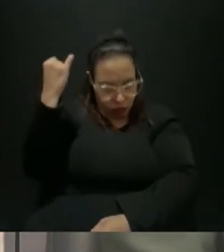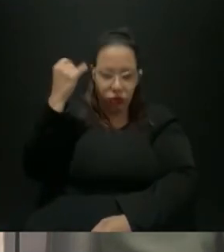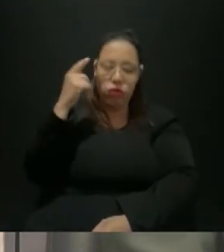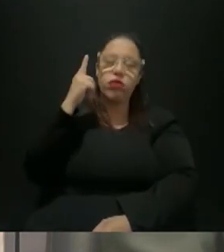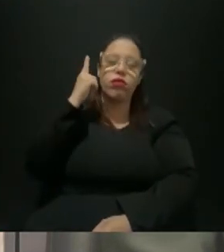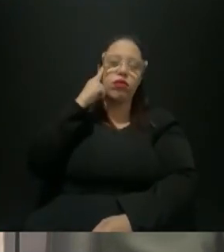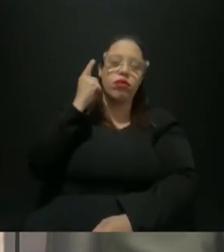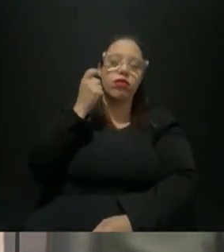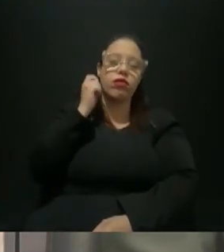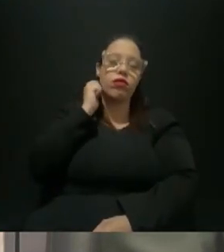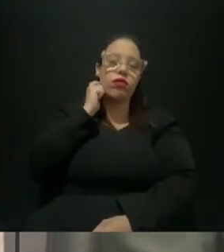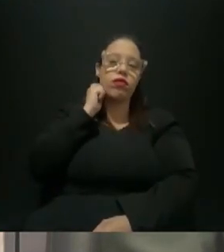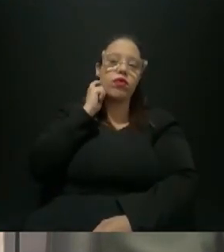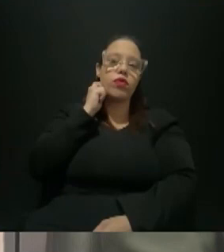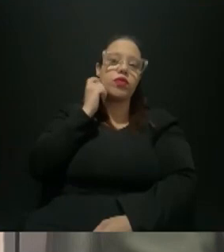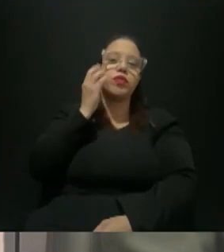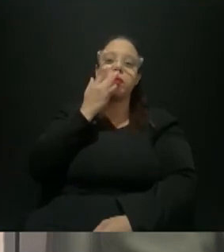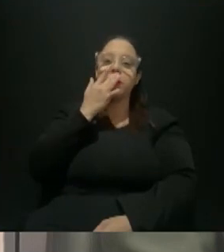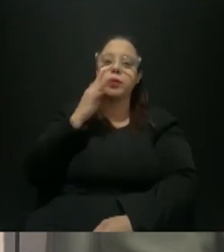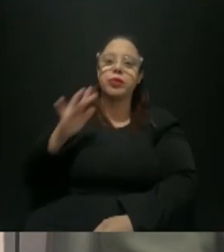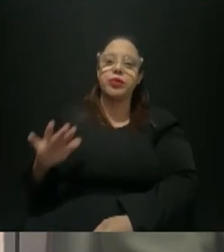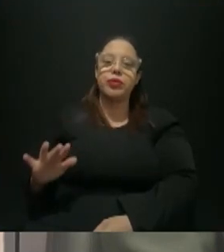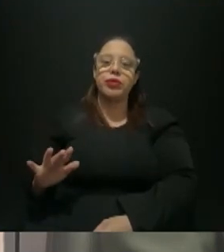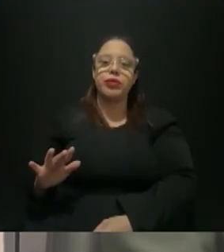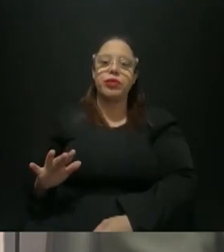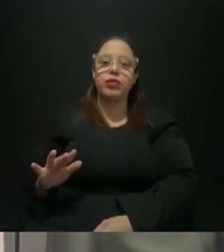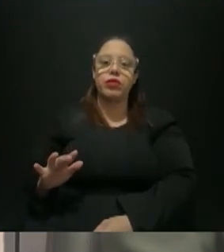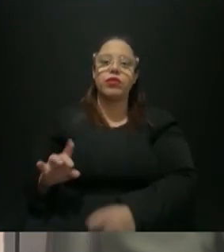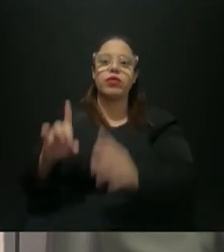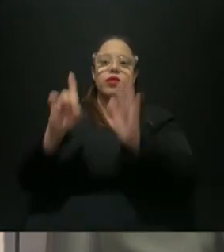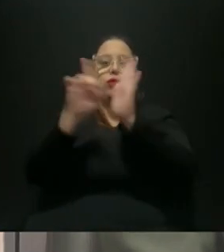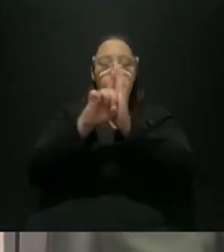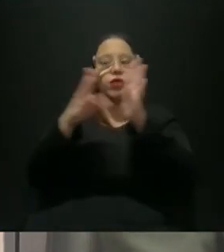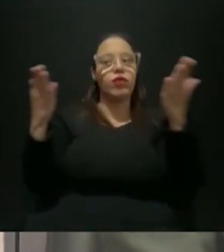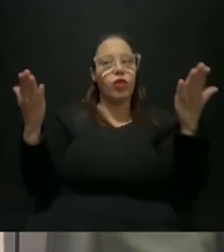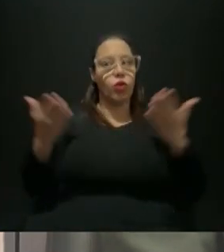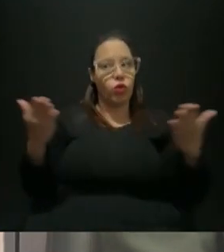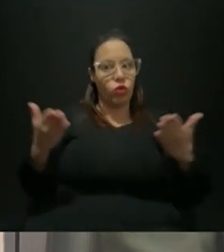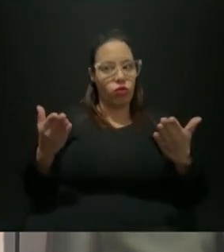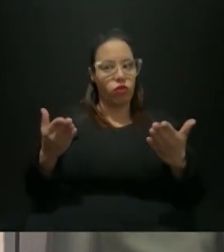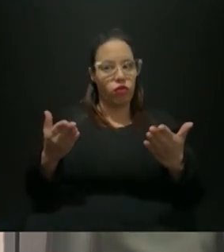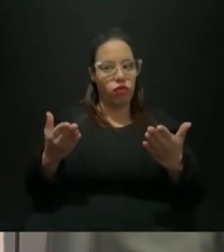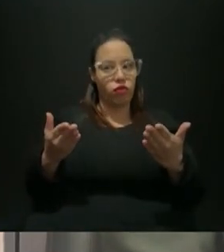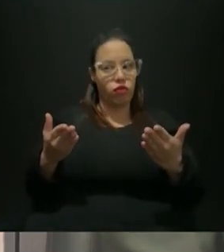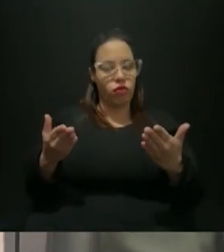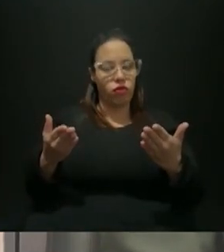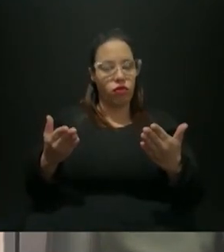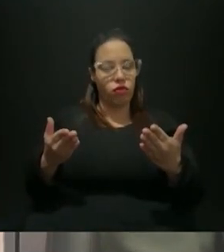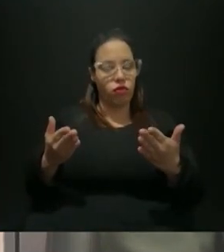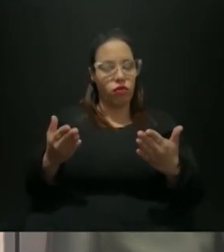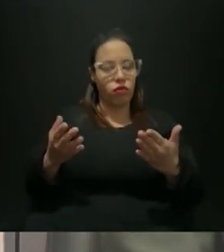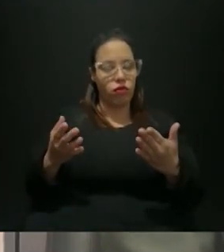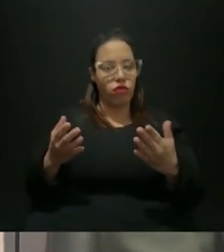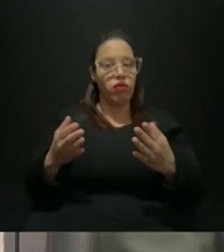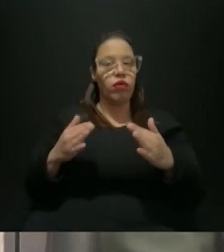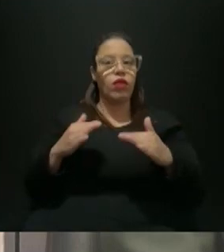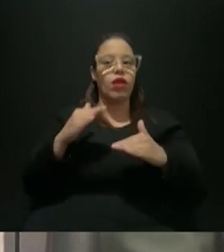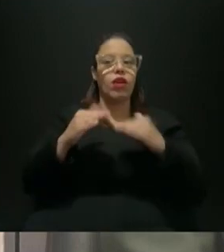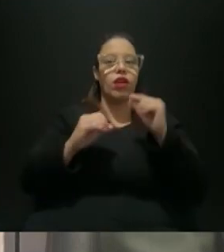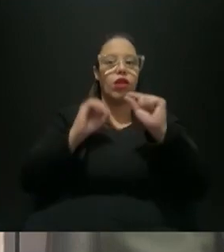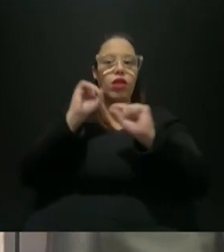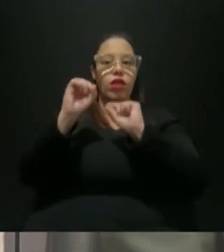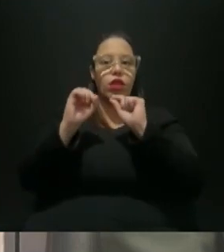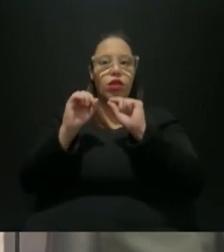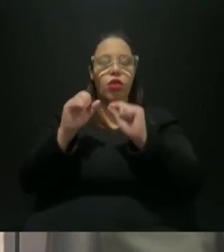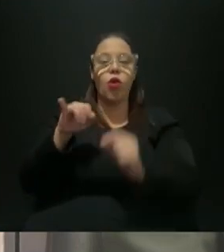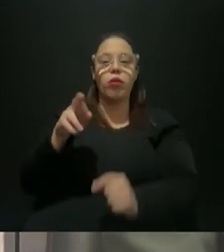a criança é sujeito de direitos hoje, porque a gente trata a criança muitas vezes como objeto.